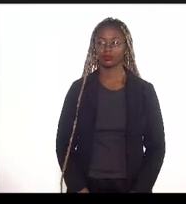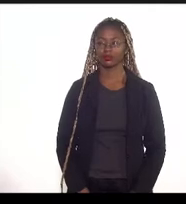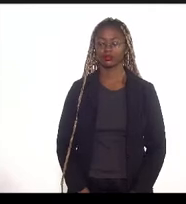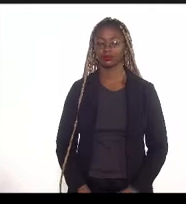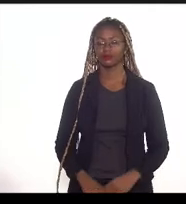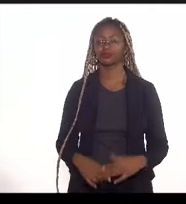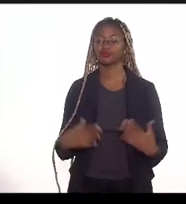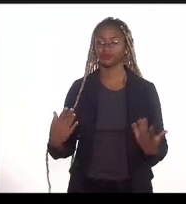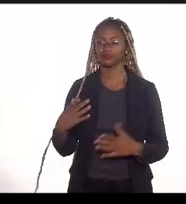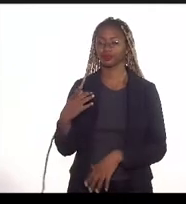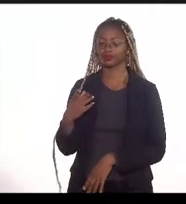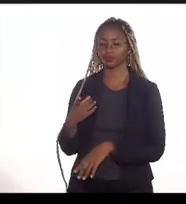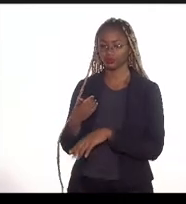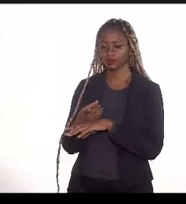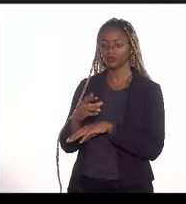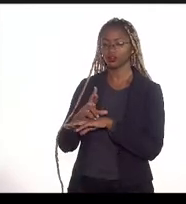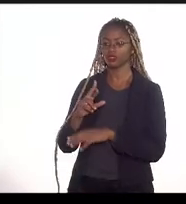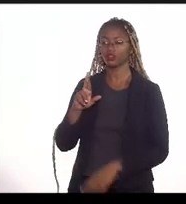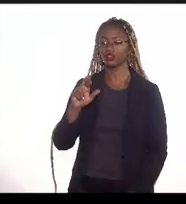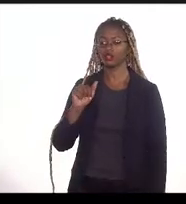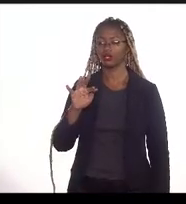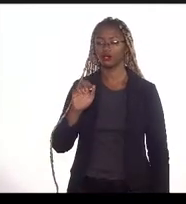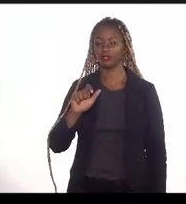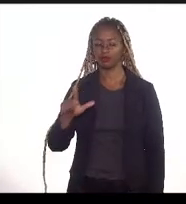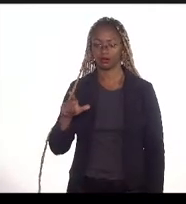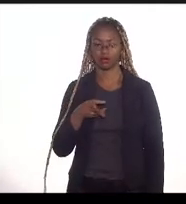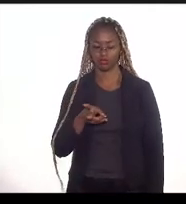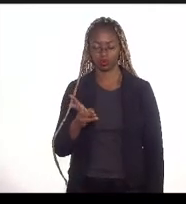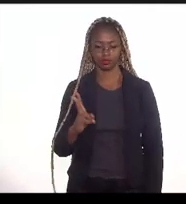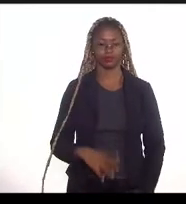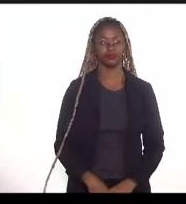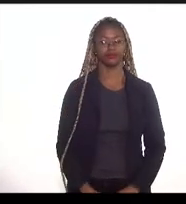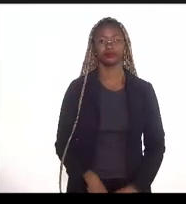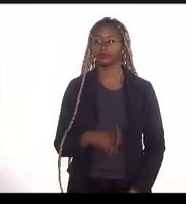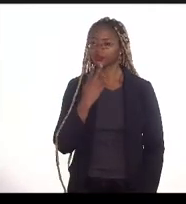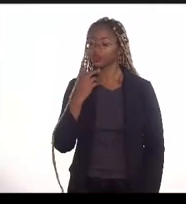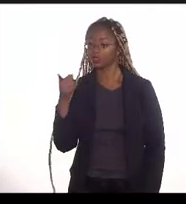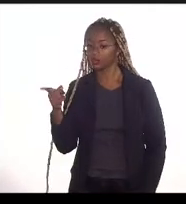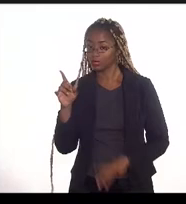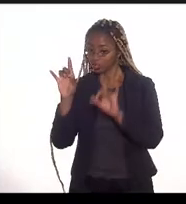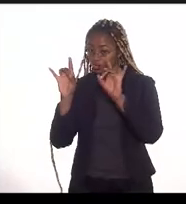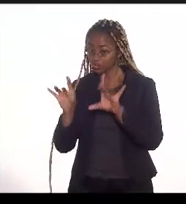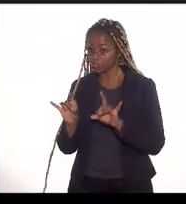Doutor Rafael, ainda sobre essa questão específica